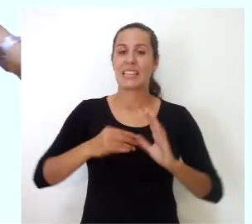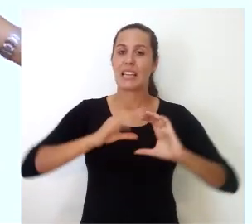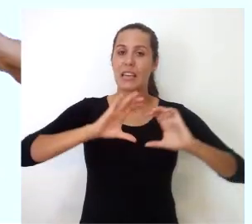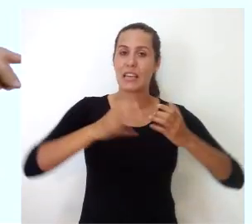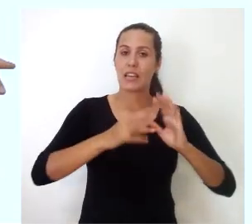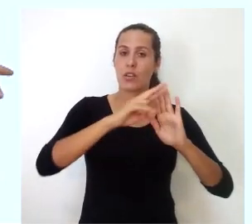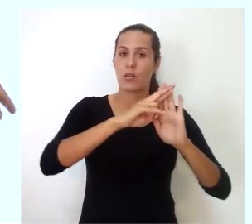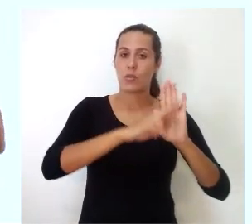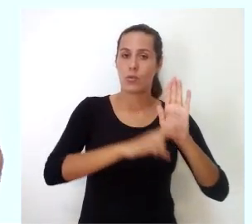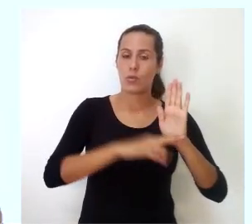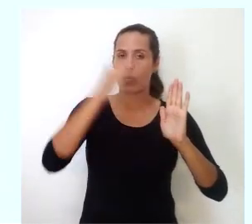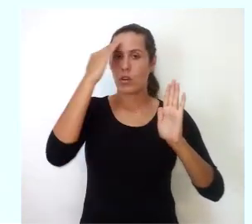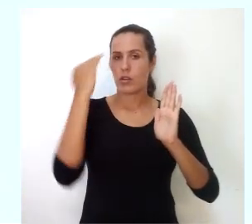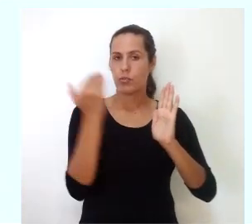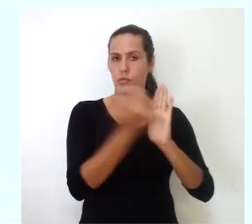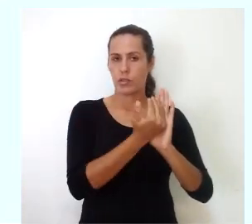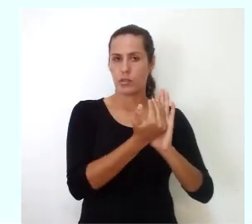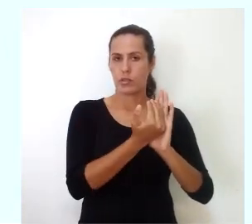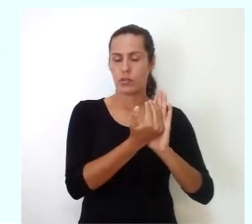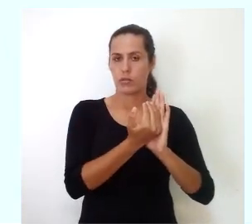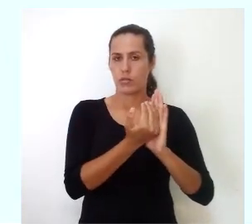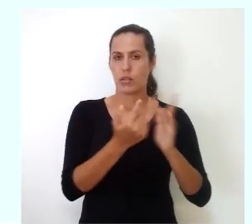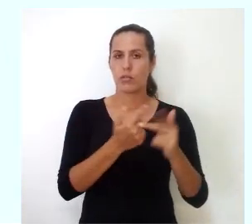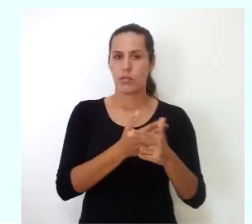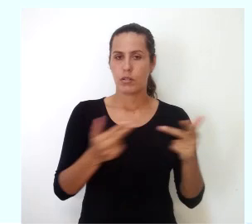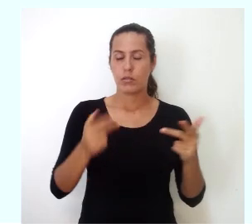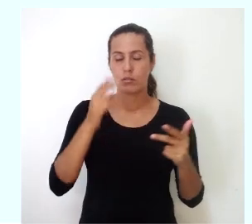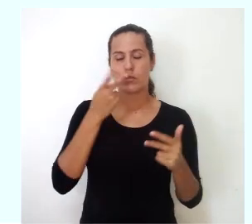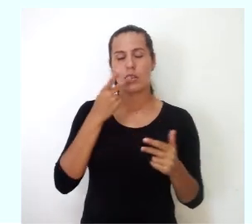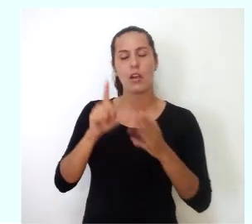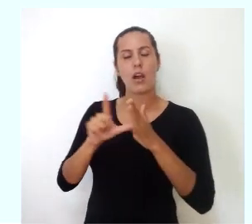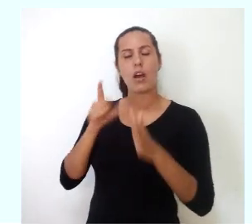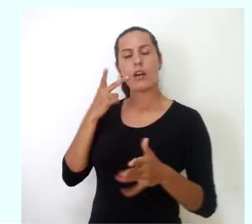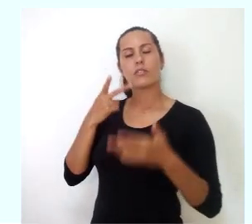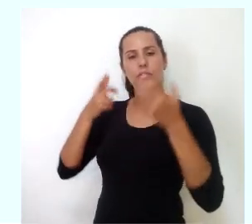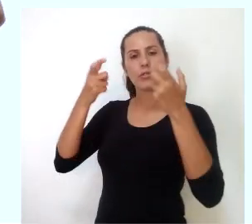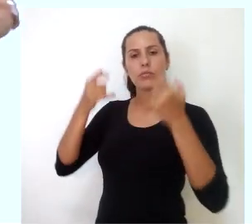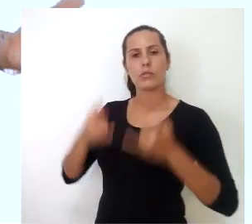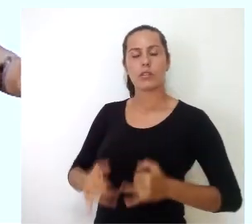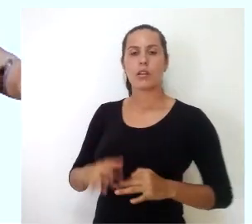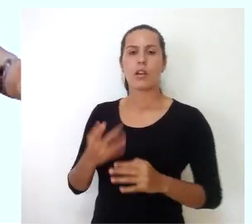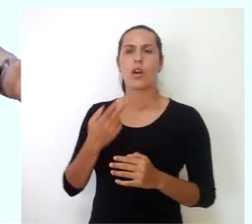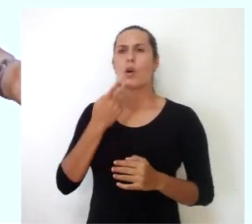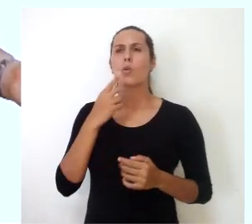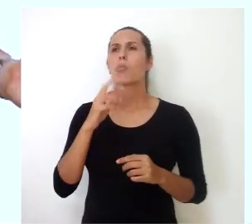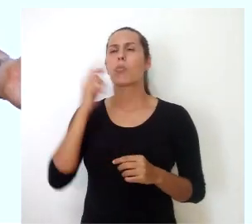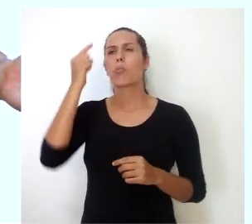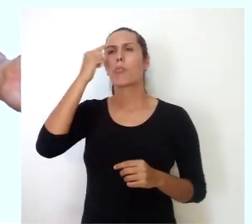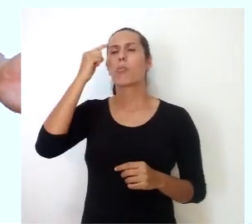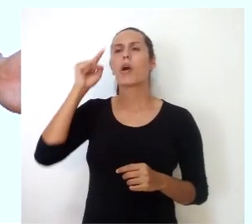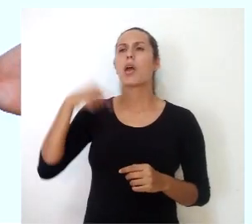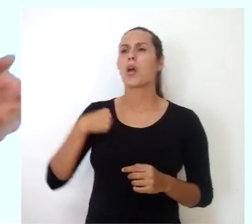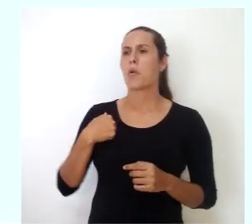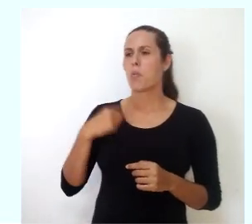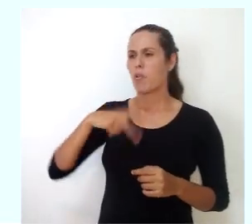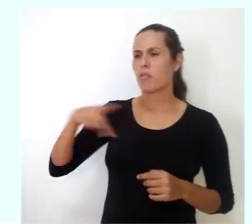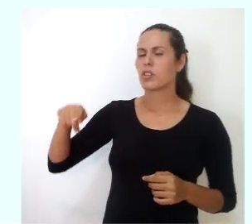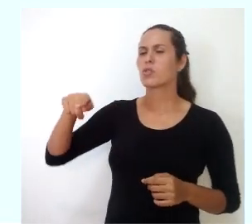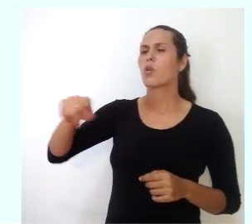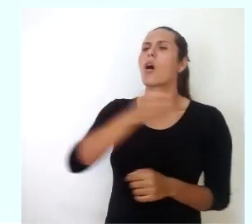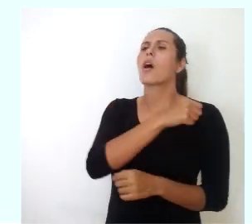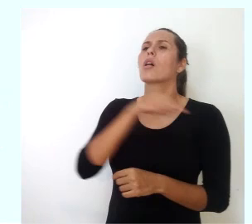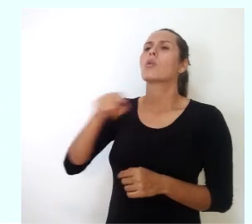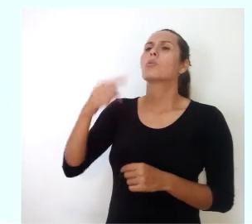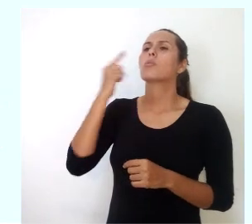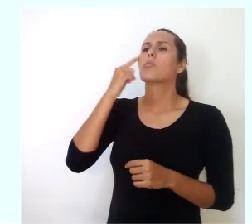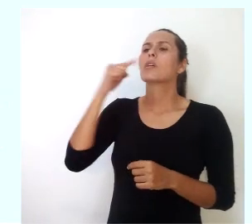aquela questão que eu falei logo no início. Eu não posso reprovar alguém por pensar diferente de mim. Então, mais uma vez,